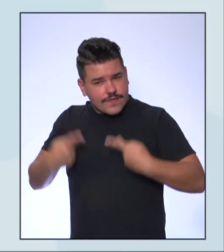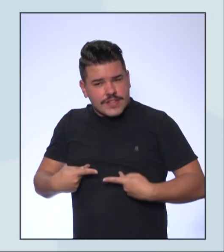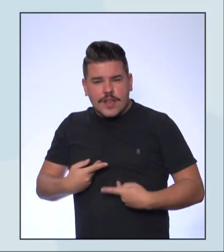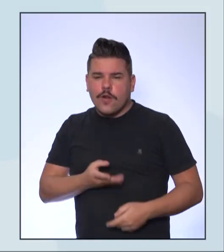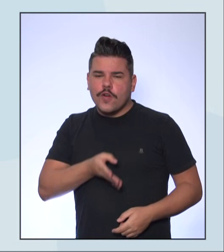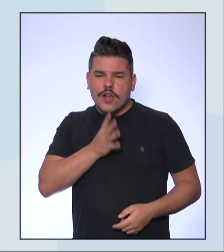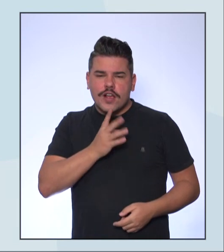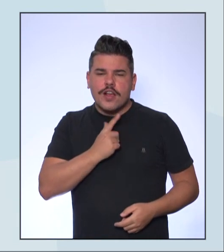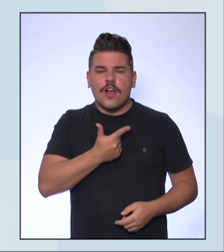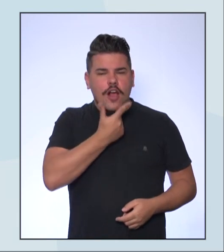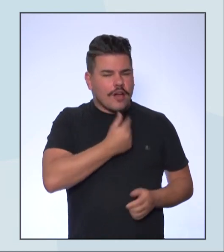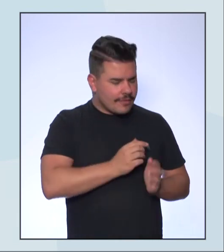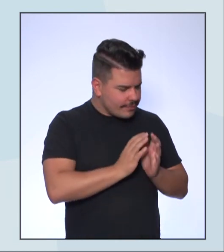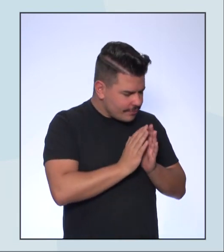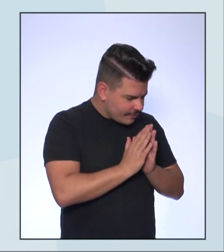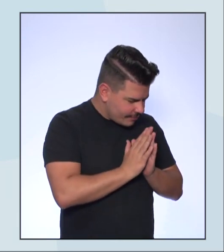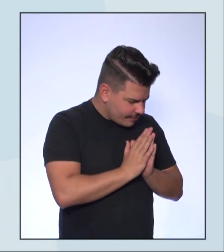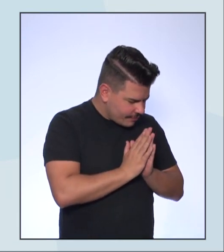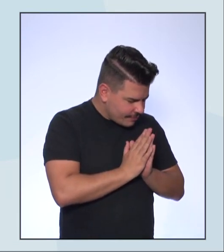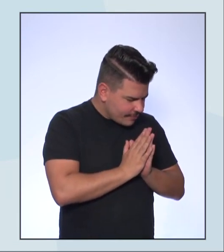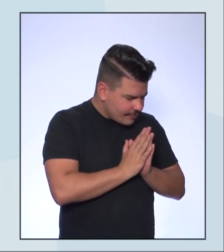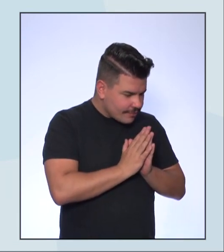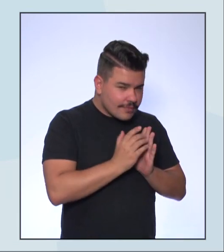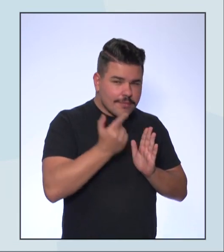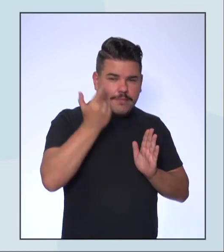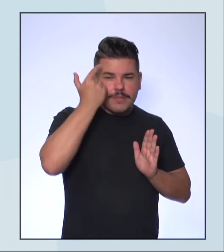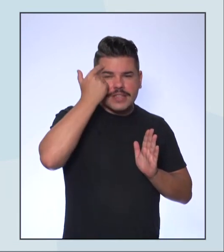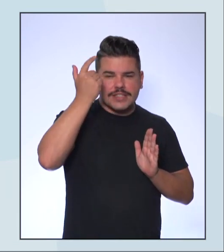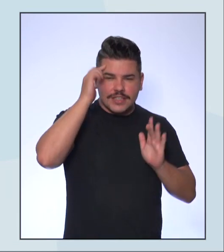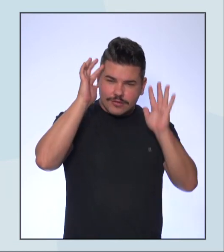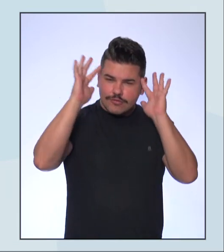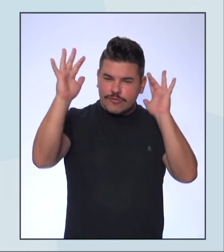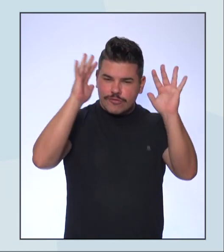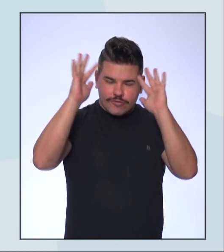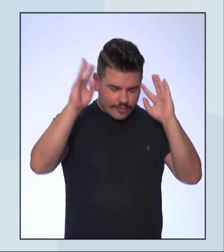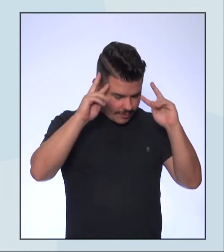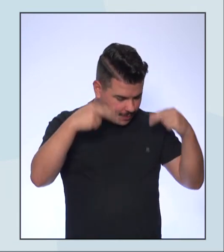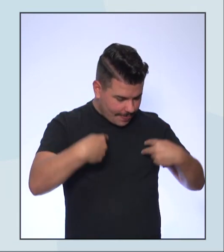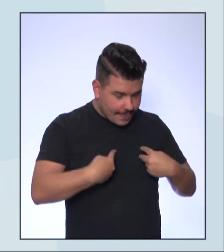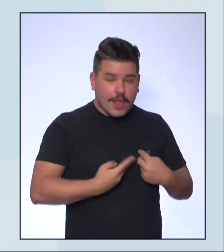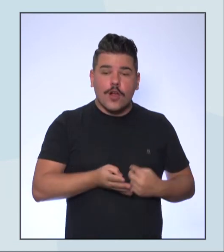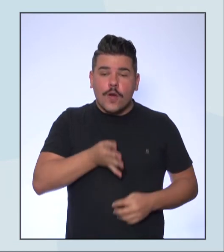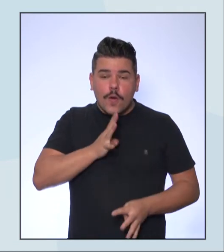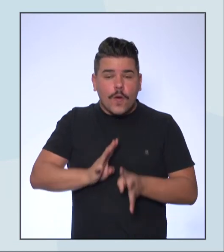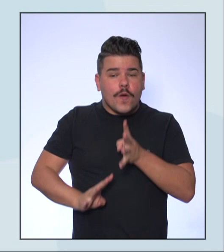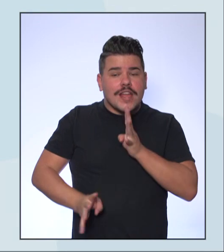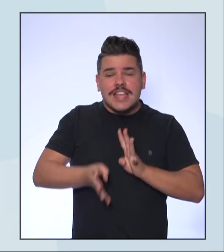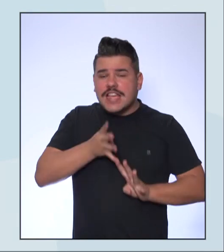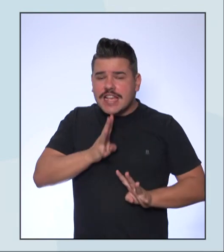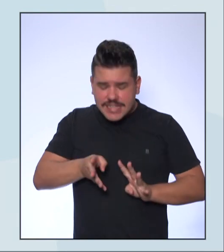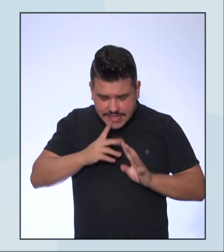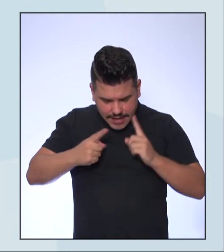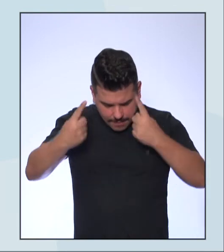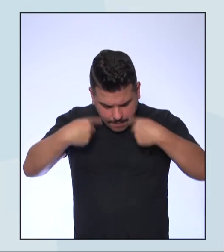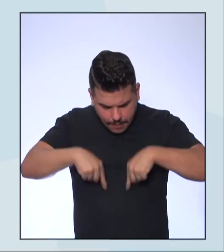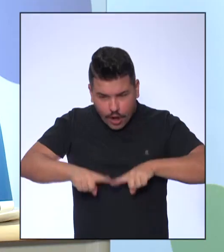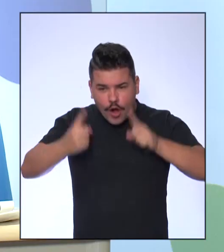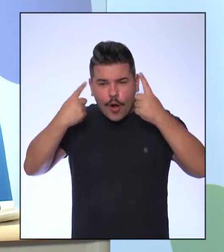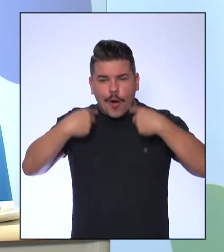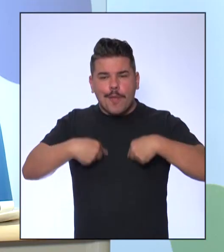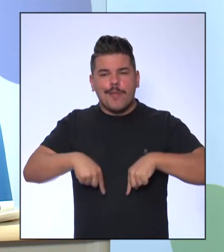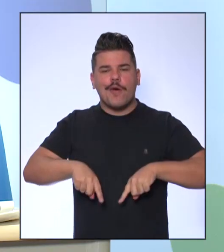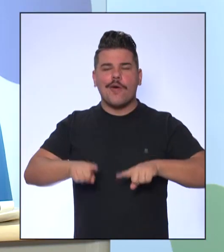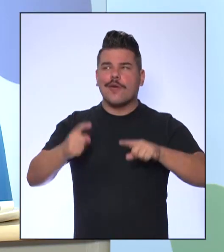homem lá pensando em posição de reflexão, né? Então, aquela também é uma